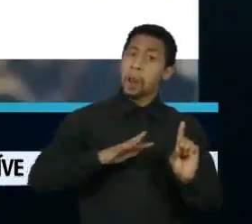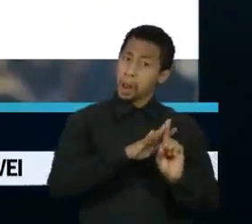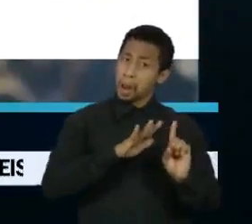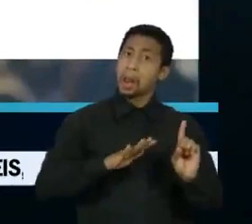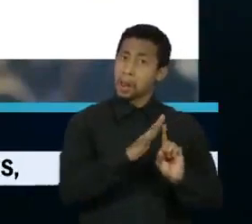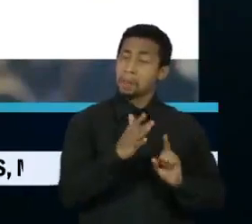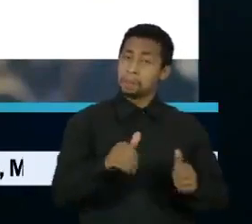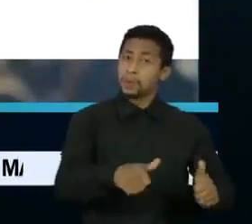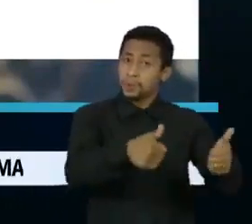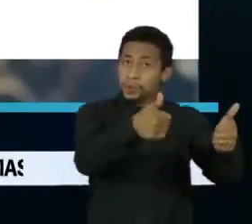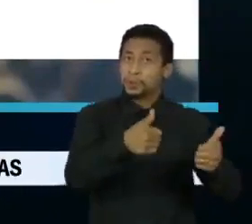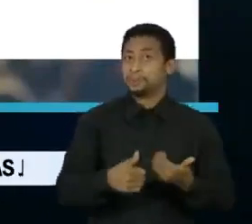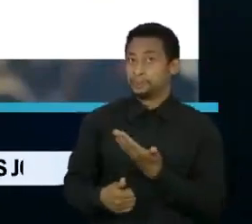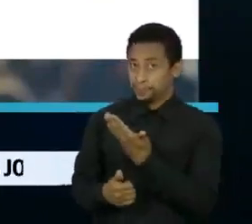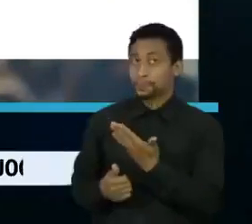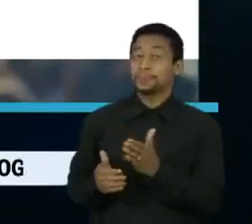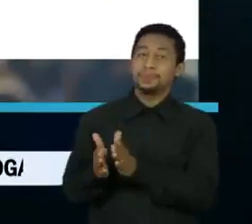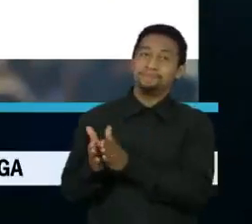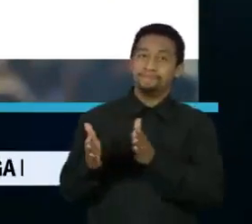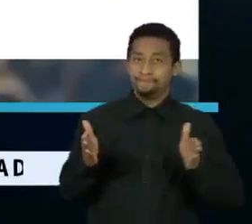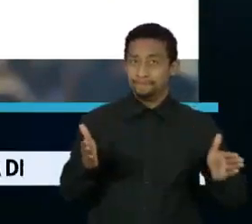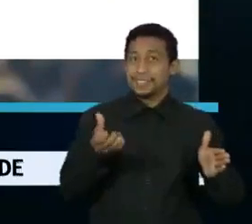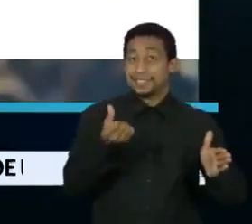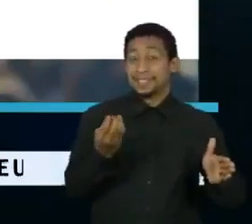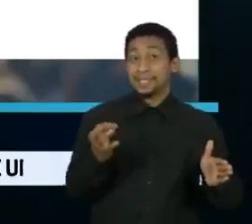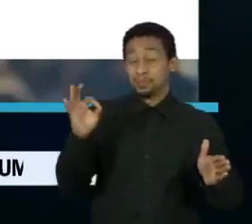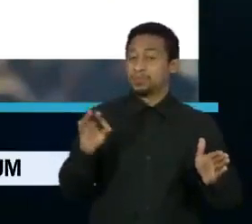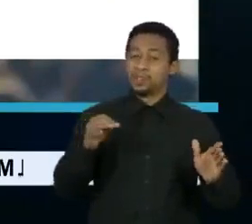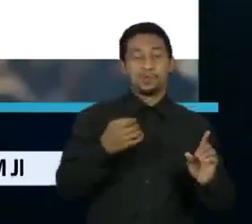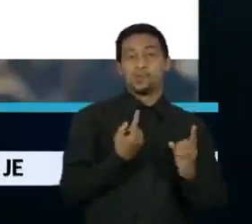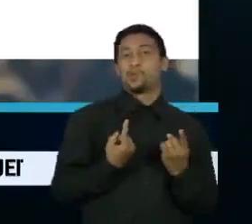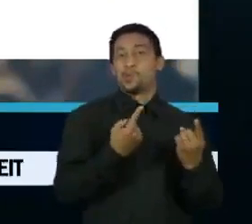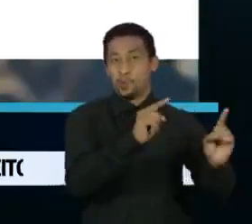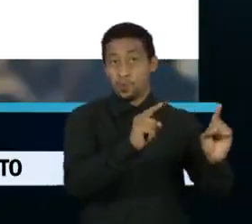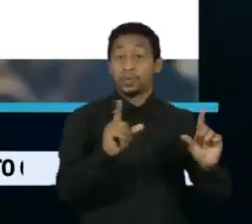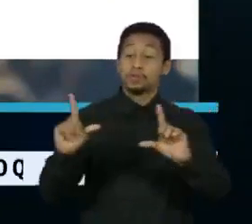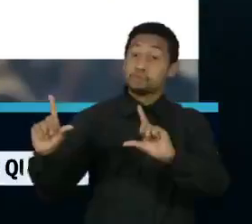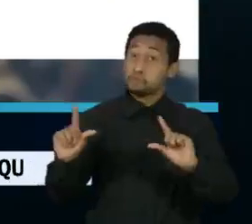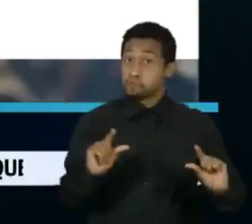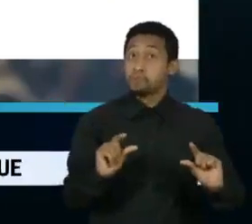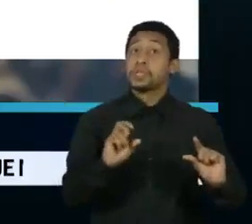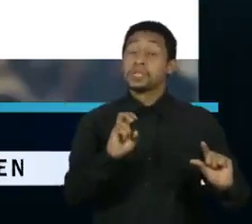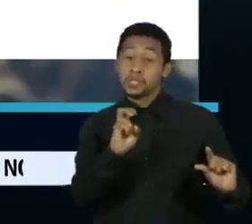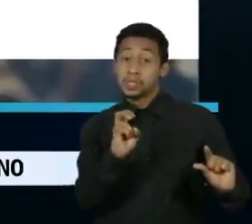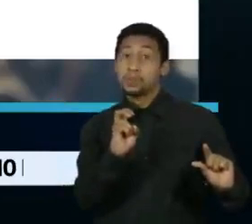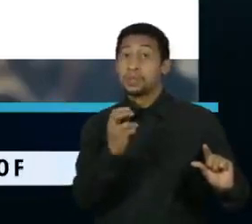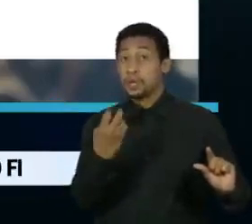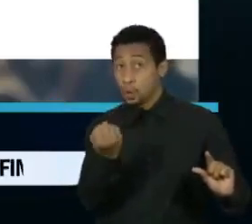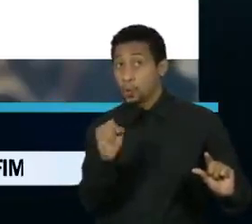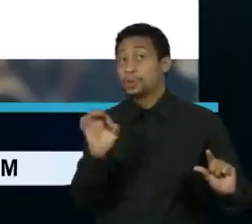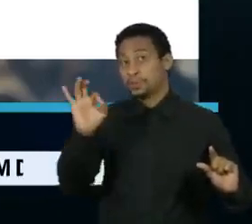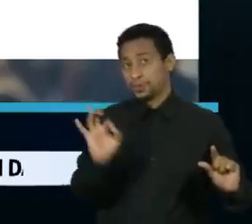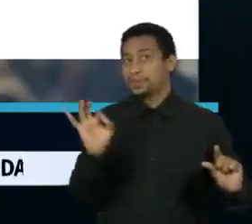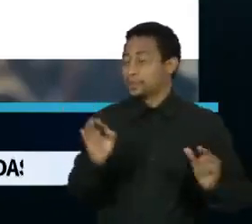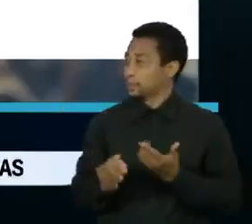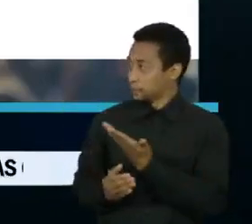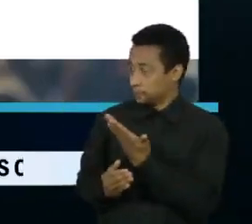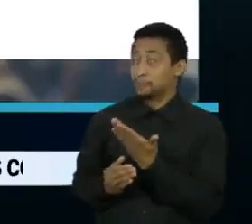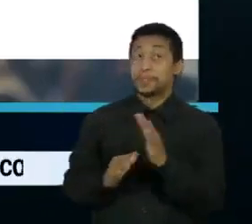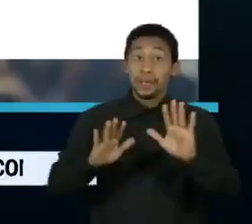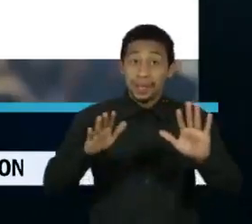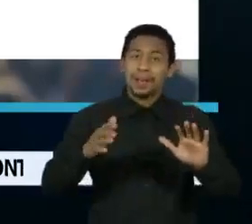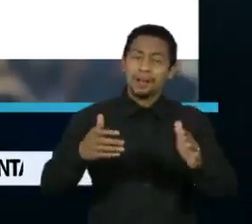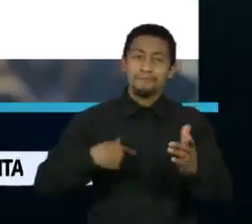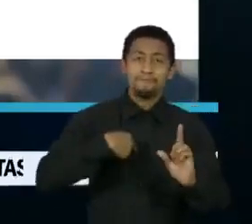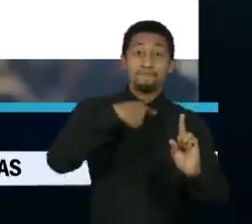2 semanas, a taxa de reprovação era de 63%. Caiu 5 pontos percentuais e está em 58%. Já a